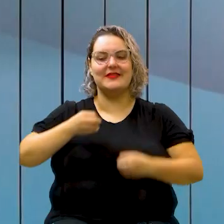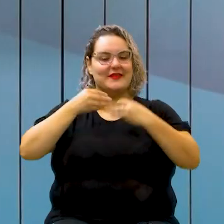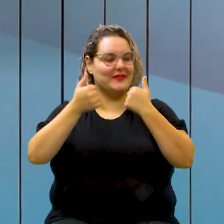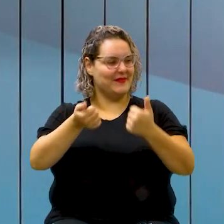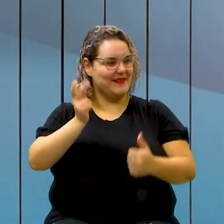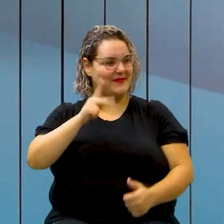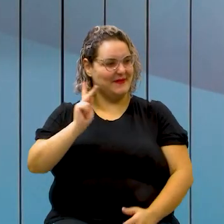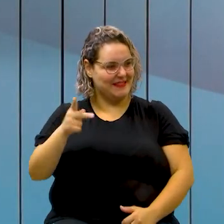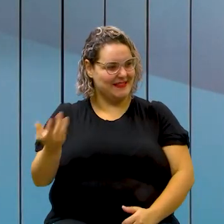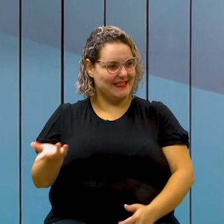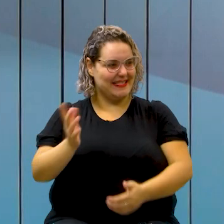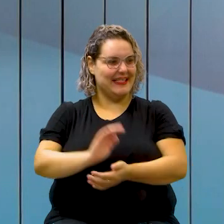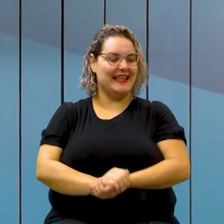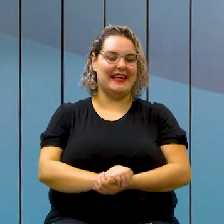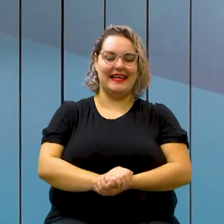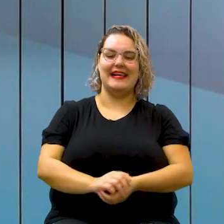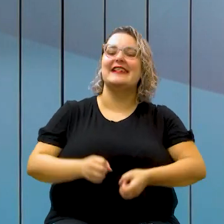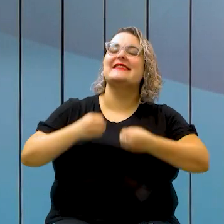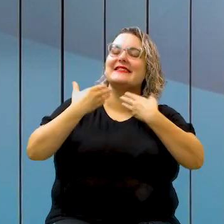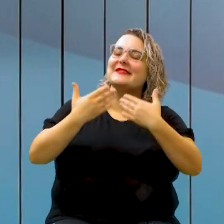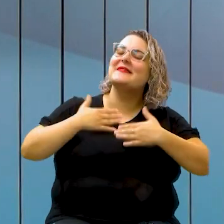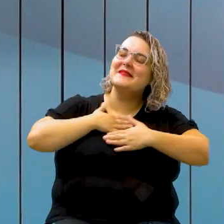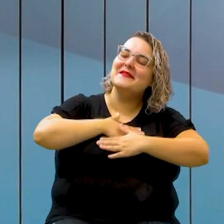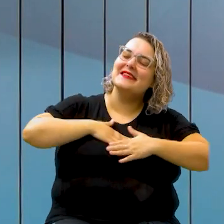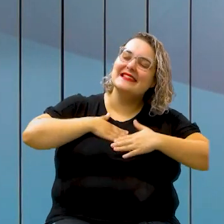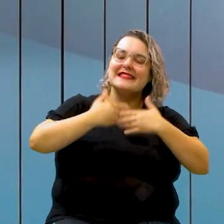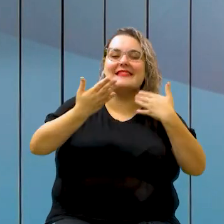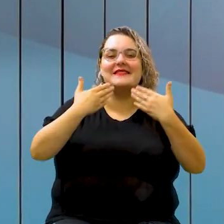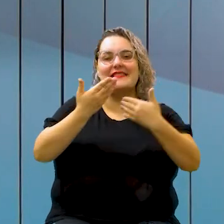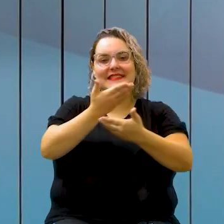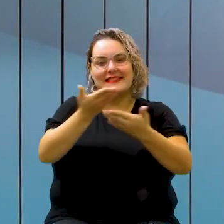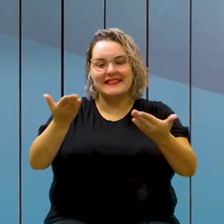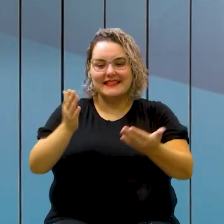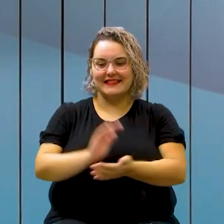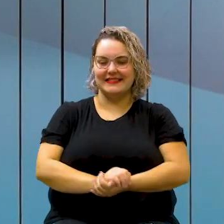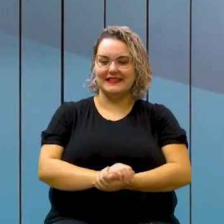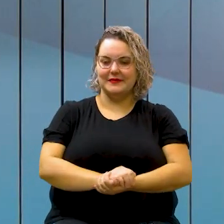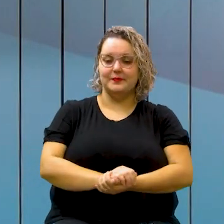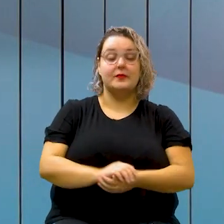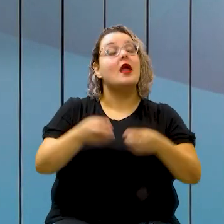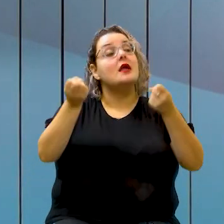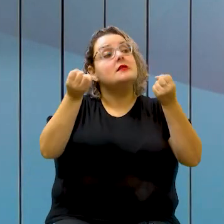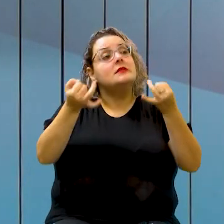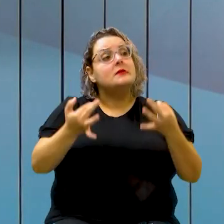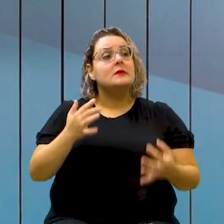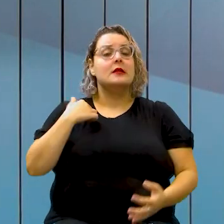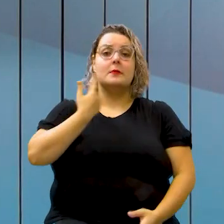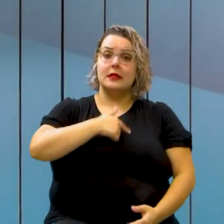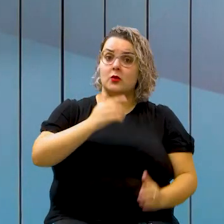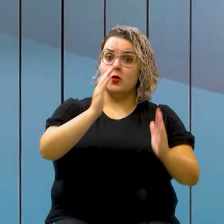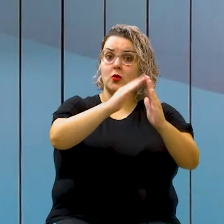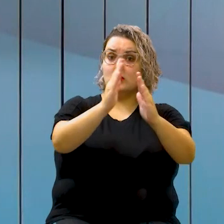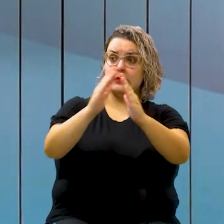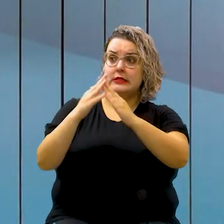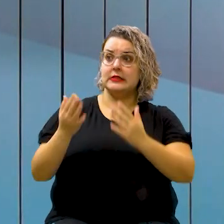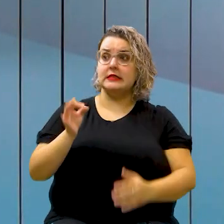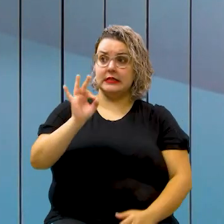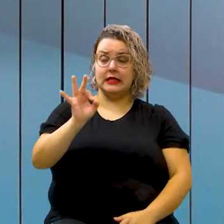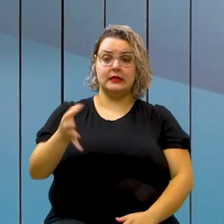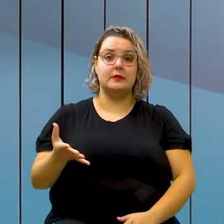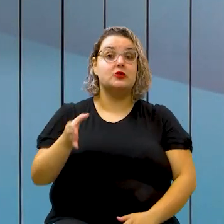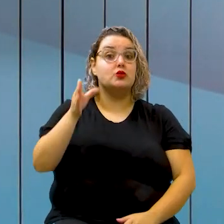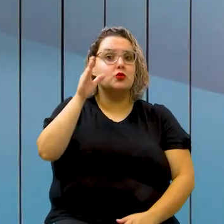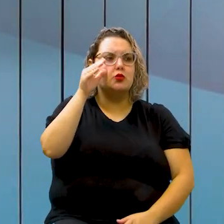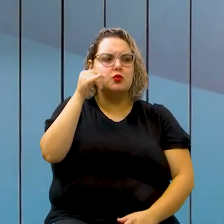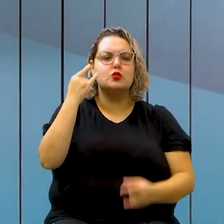bom, professora? Tudo bom? É um prazer poder falar com vocês. Bom, explica para a gente, pessoal de casa,